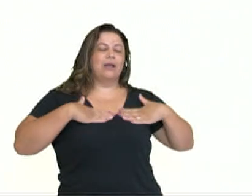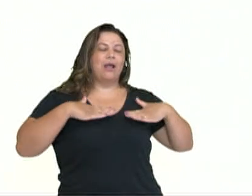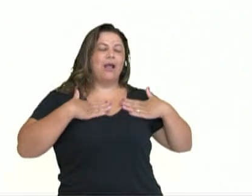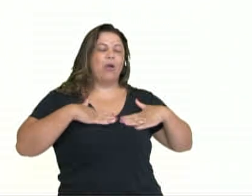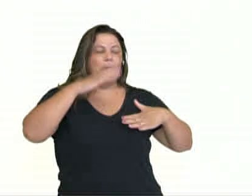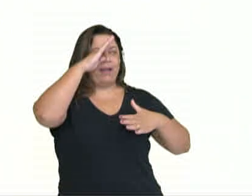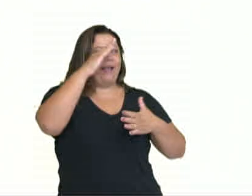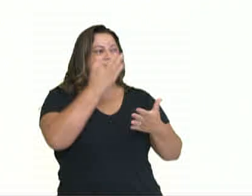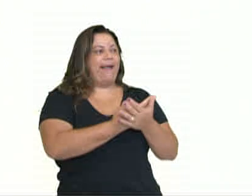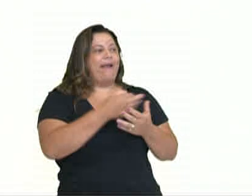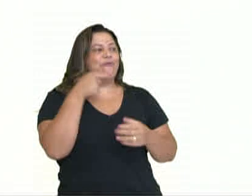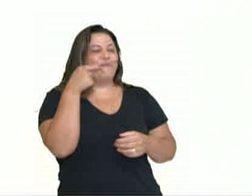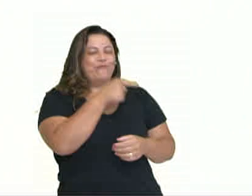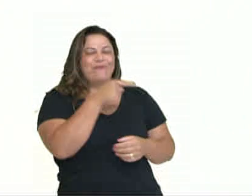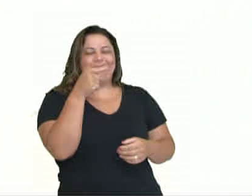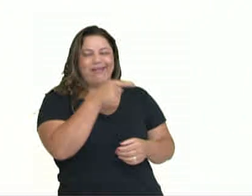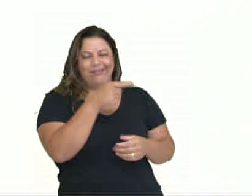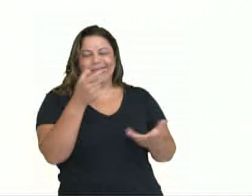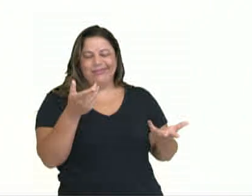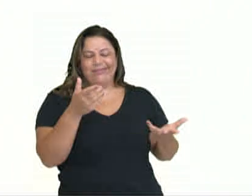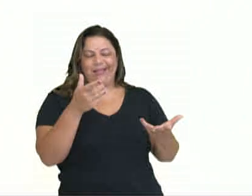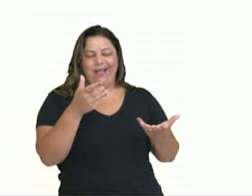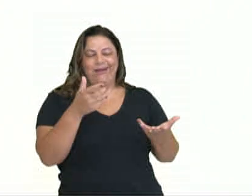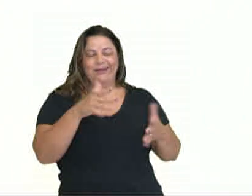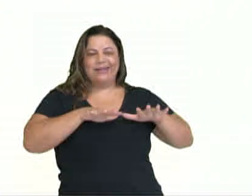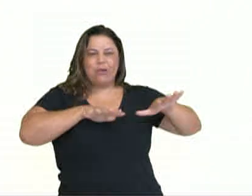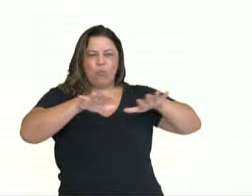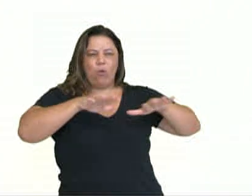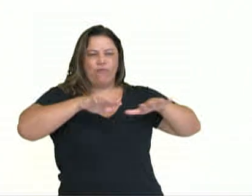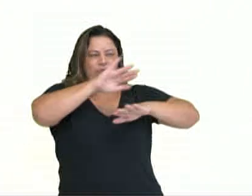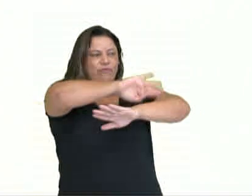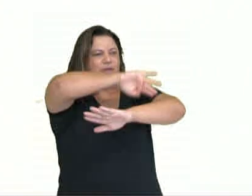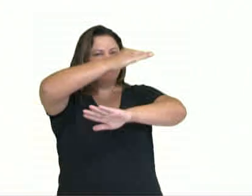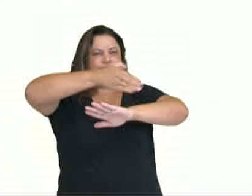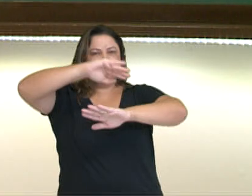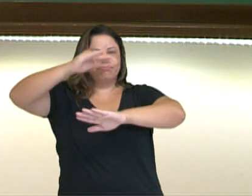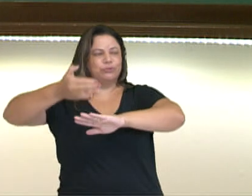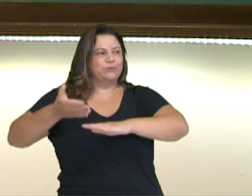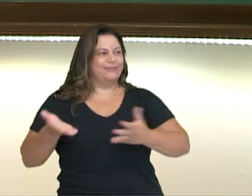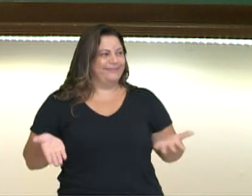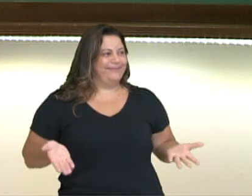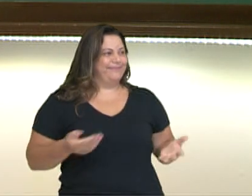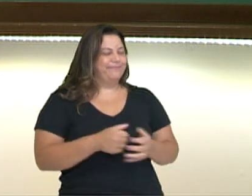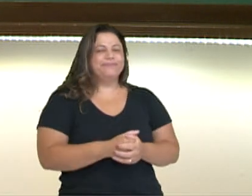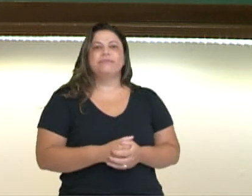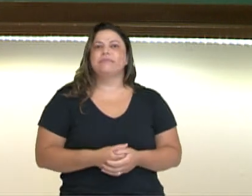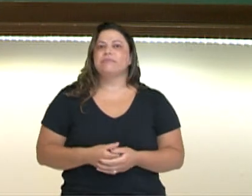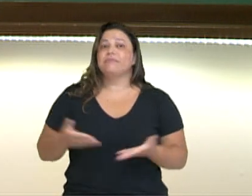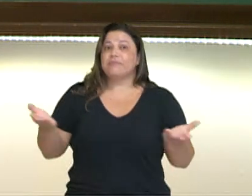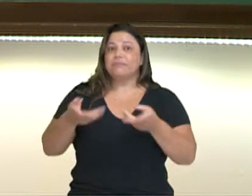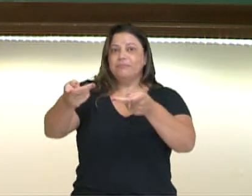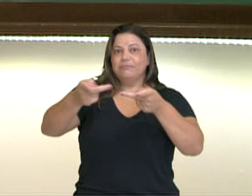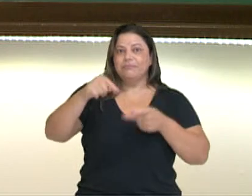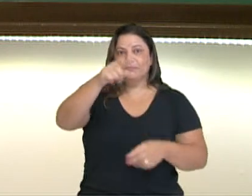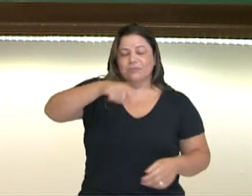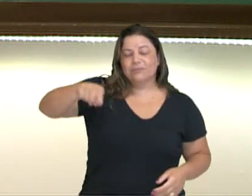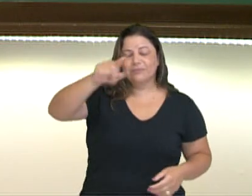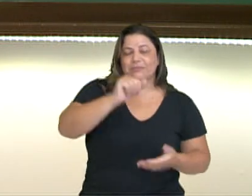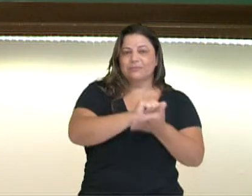tal fé que removia montanhas. Convido vocês a fazerem comigo agora a atividade